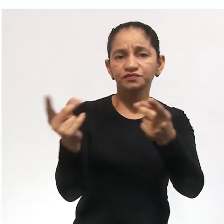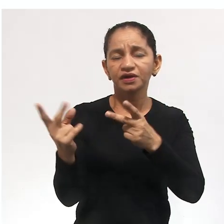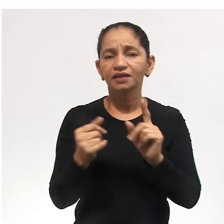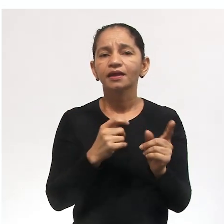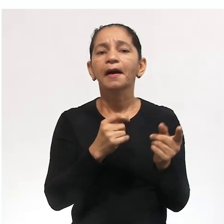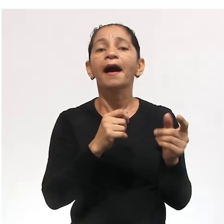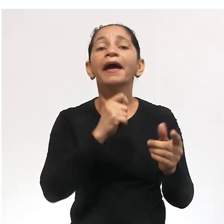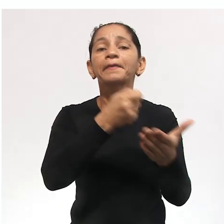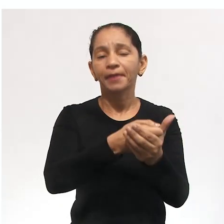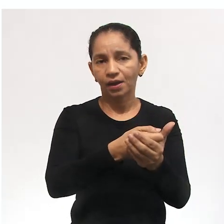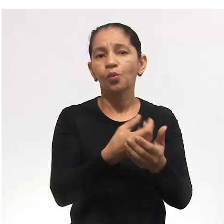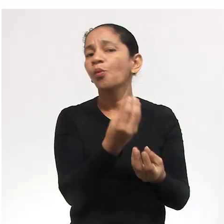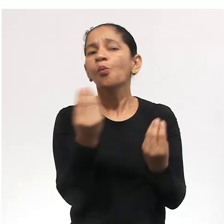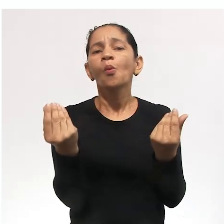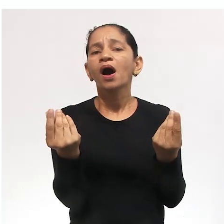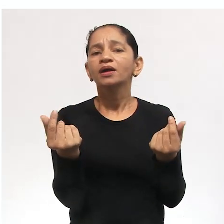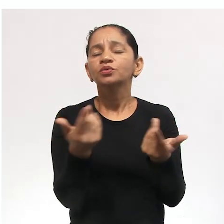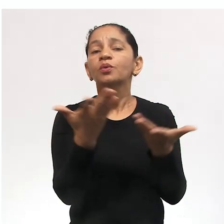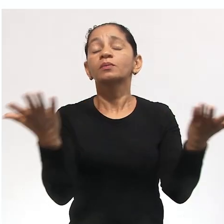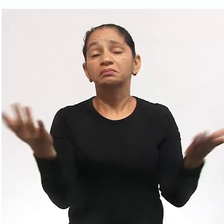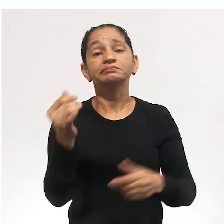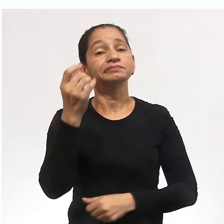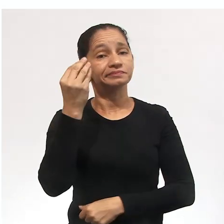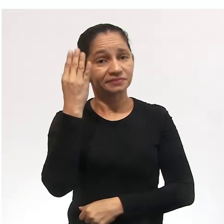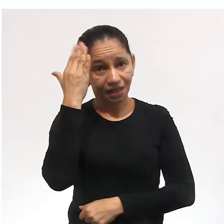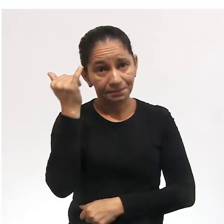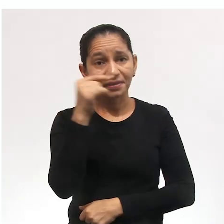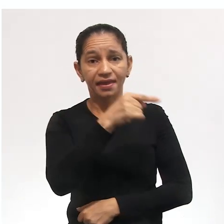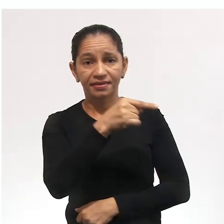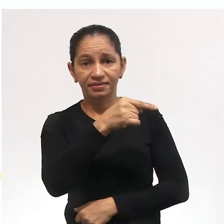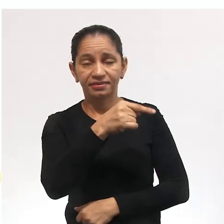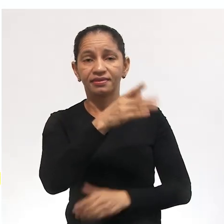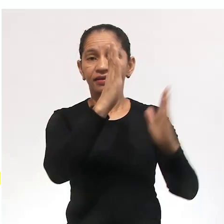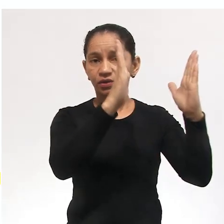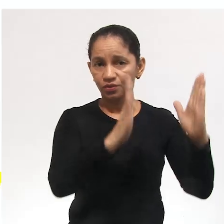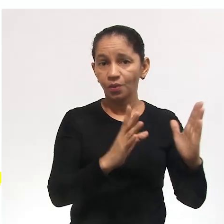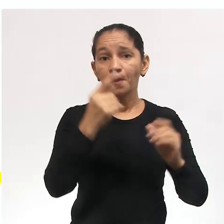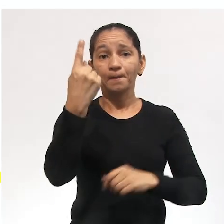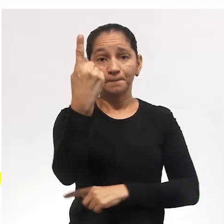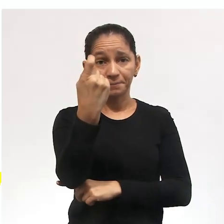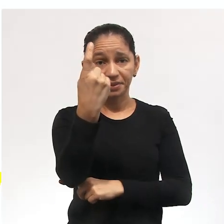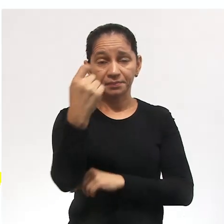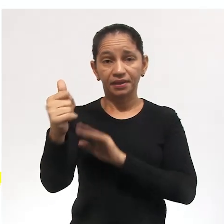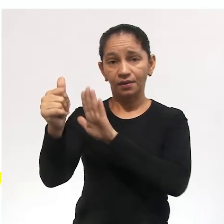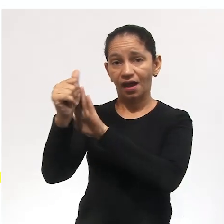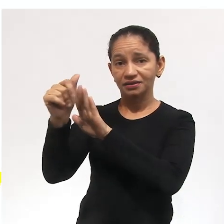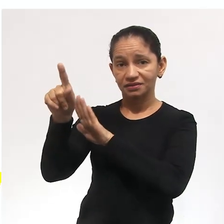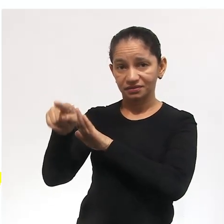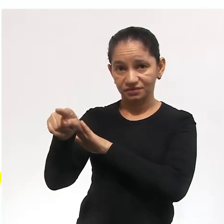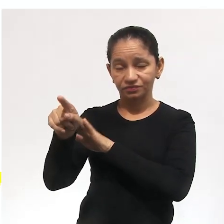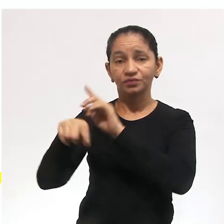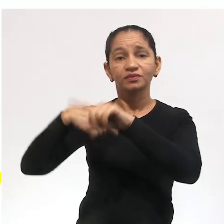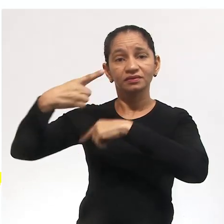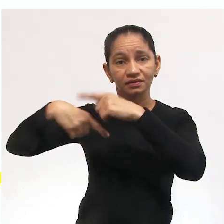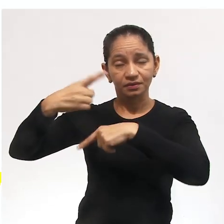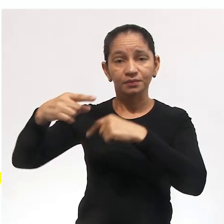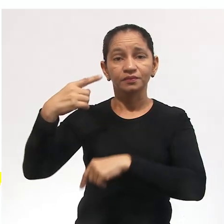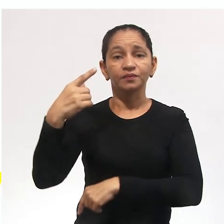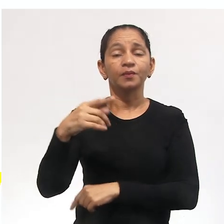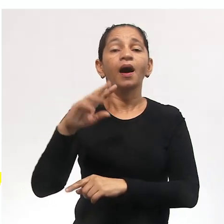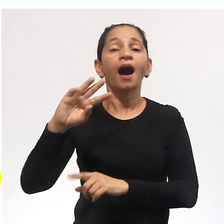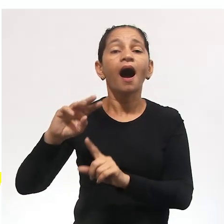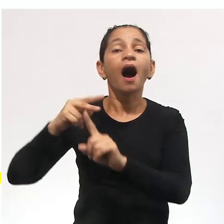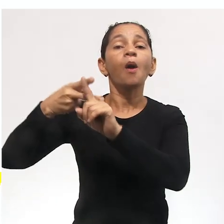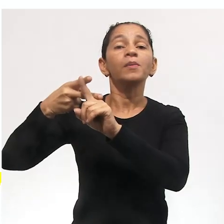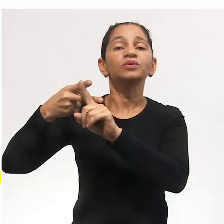deu a baixa do nosso estoque. A gente, primeiro, reconheceu o nosso custo aqui, que aumentou para 35, certo? 35